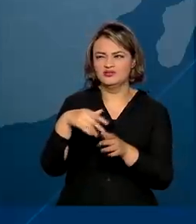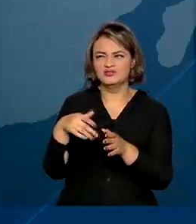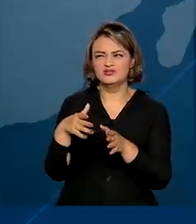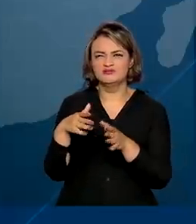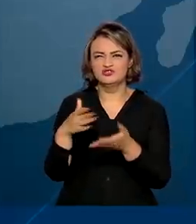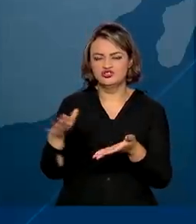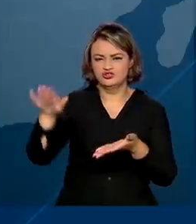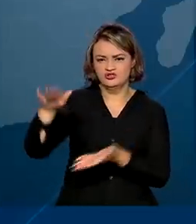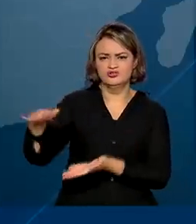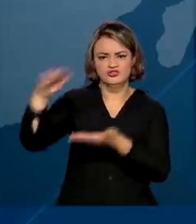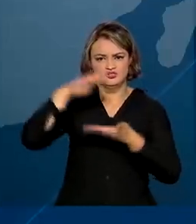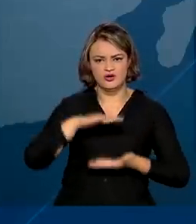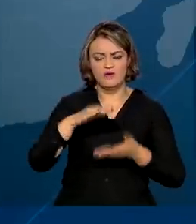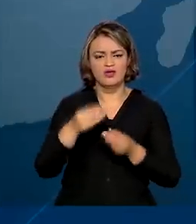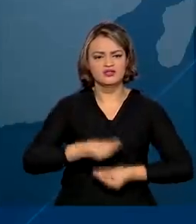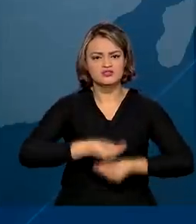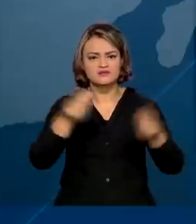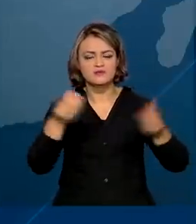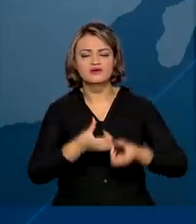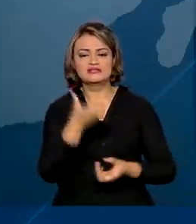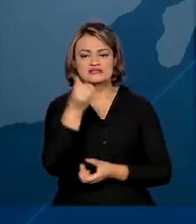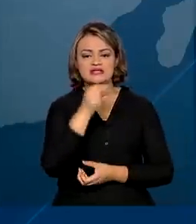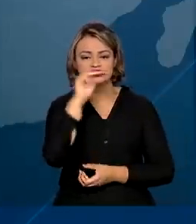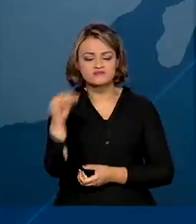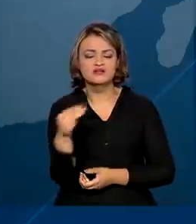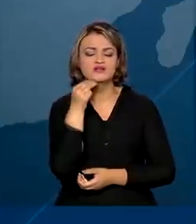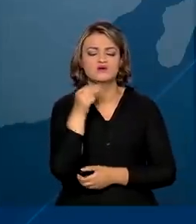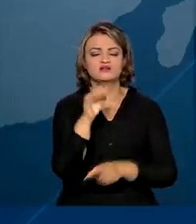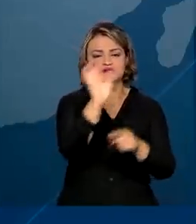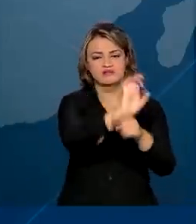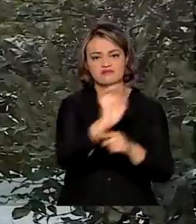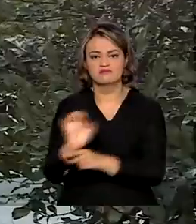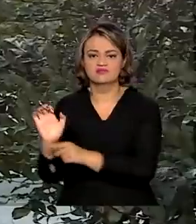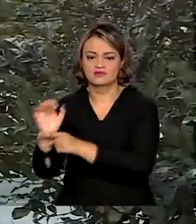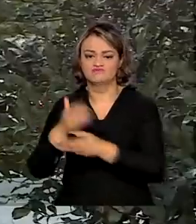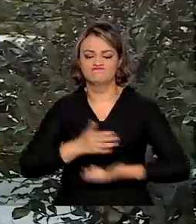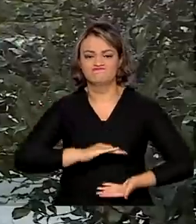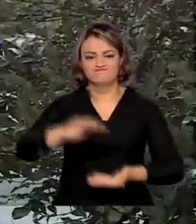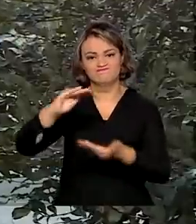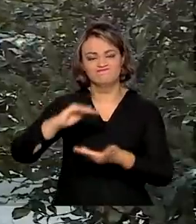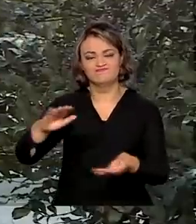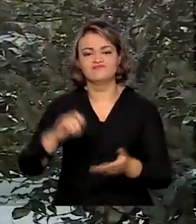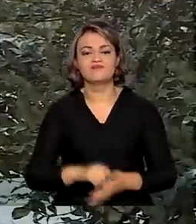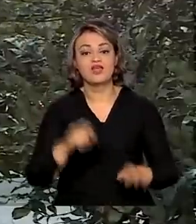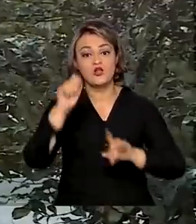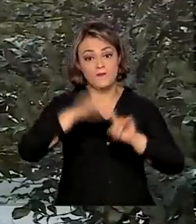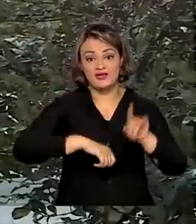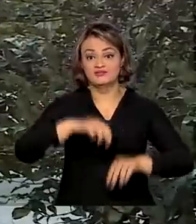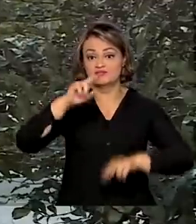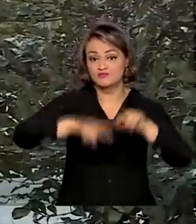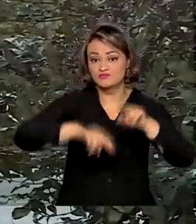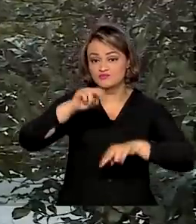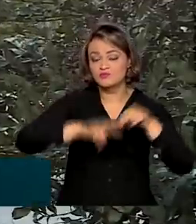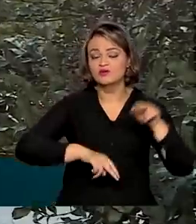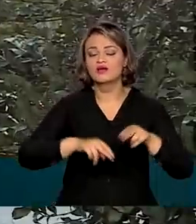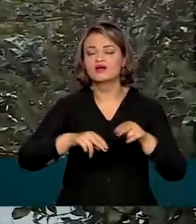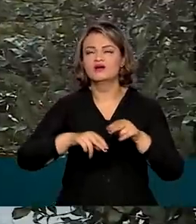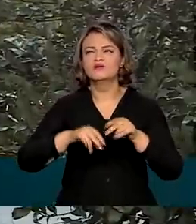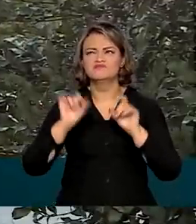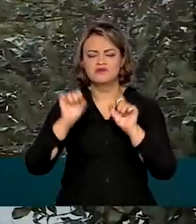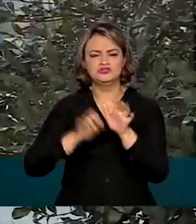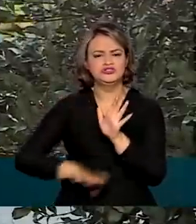recebeu e diz 16 milhões de doses aos Estados em junho o país deve receber mais